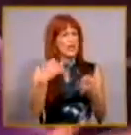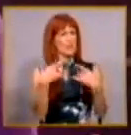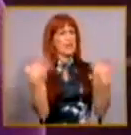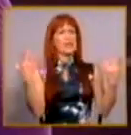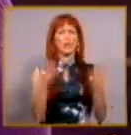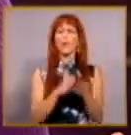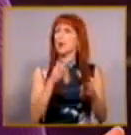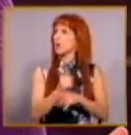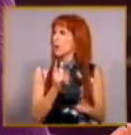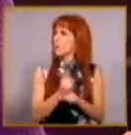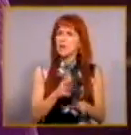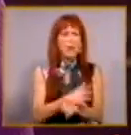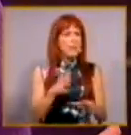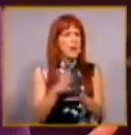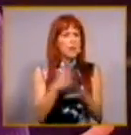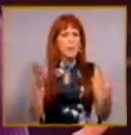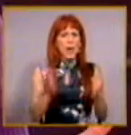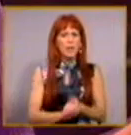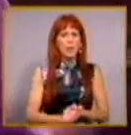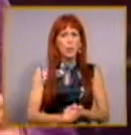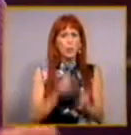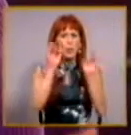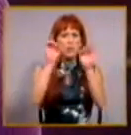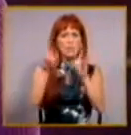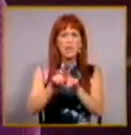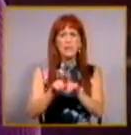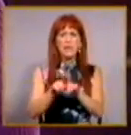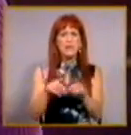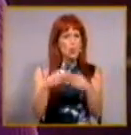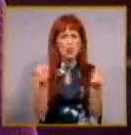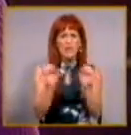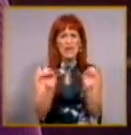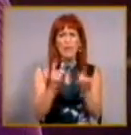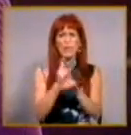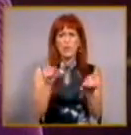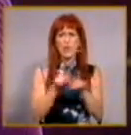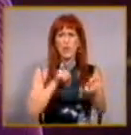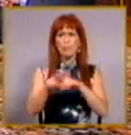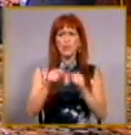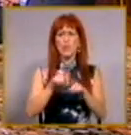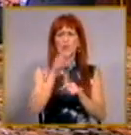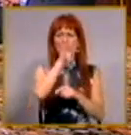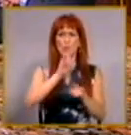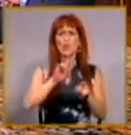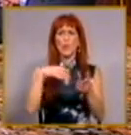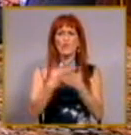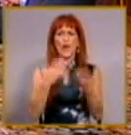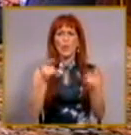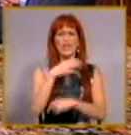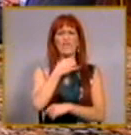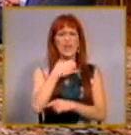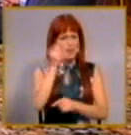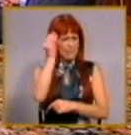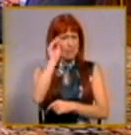E continua a aumentar então os níveis de despedimento. Mas não estão a resolver nada. Porque as políticas que estão a implementar, o que está a levar é à falência